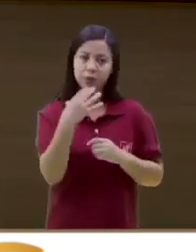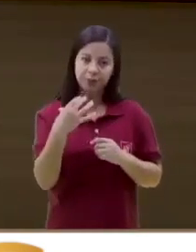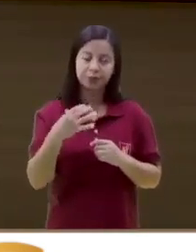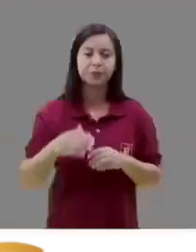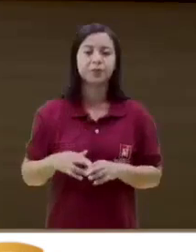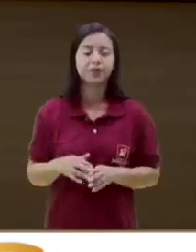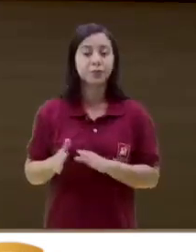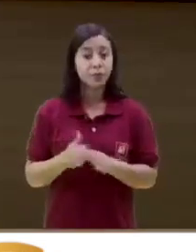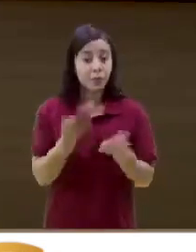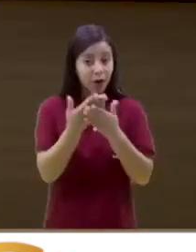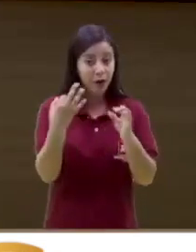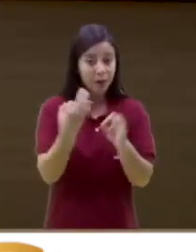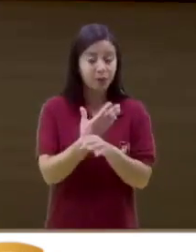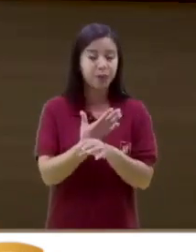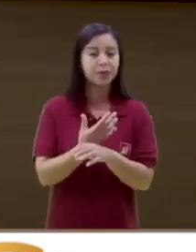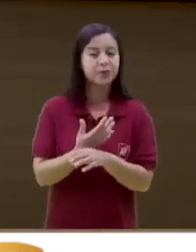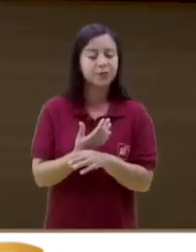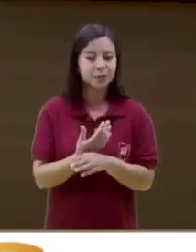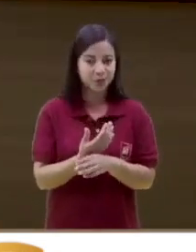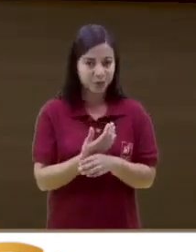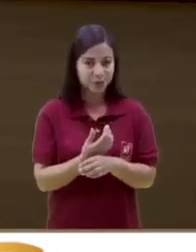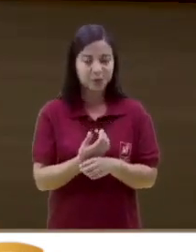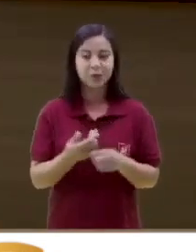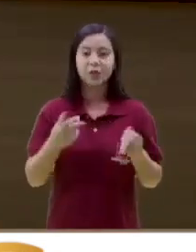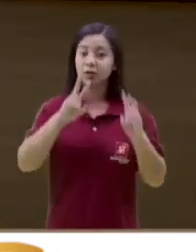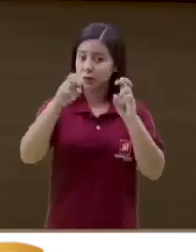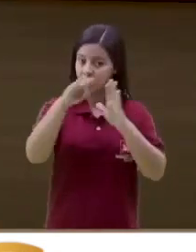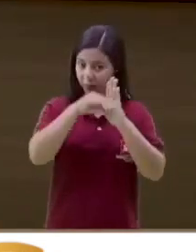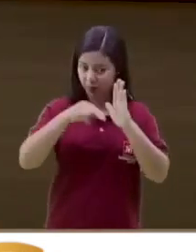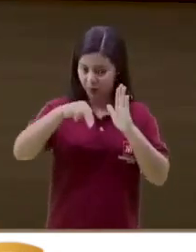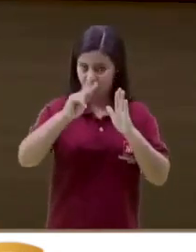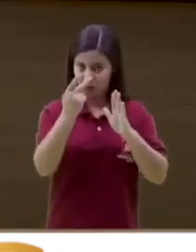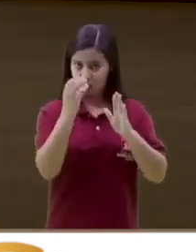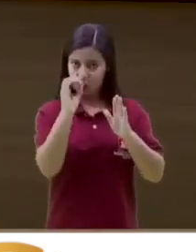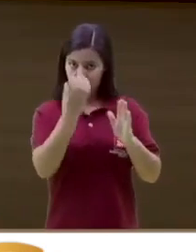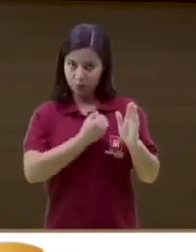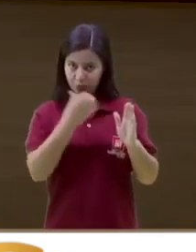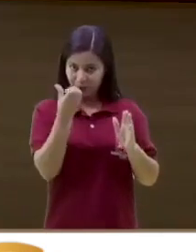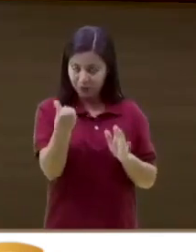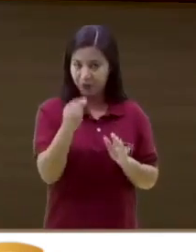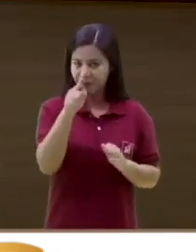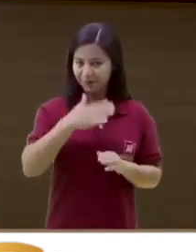exposto. E chegamos ao final de mais uma aula sobre a NHO